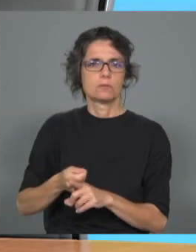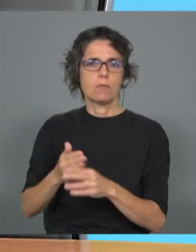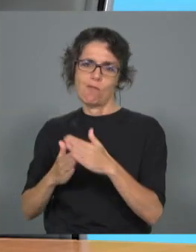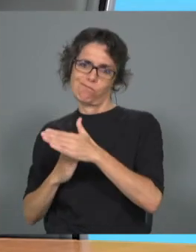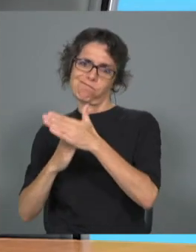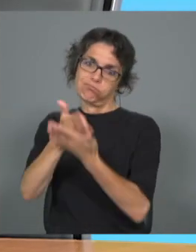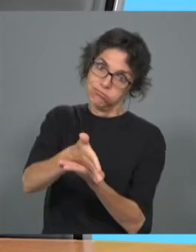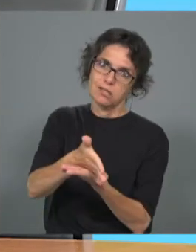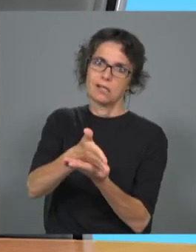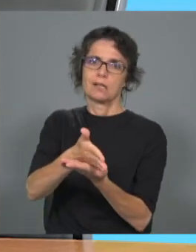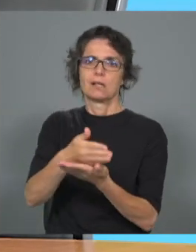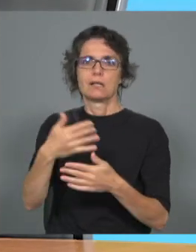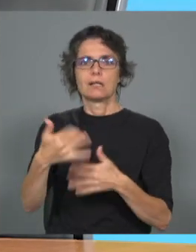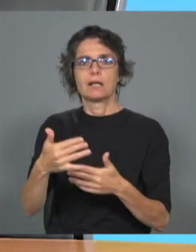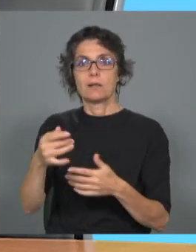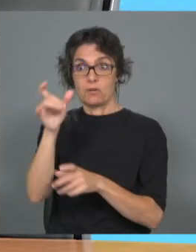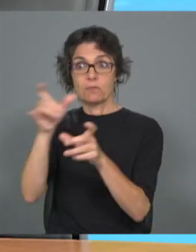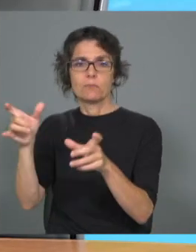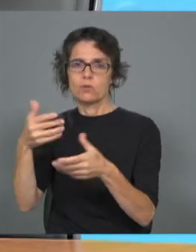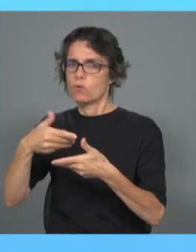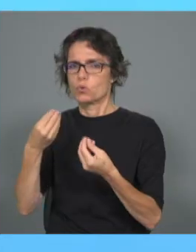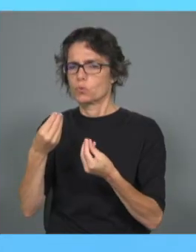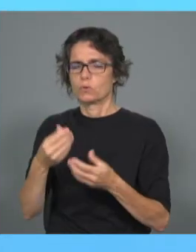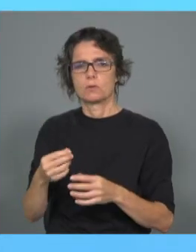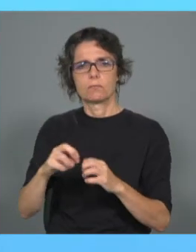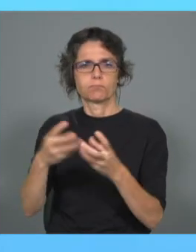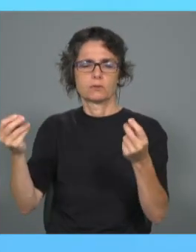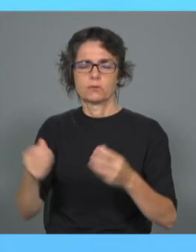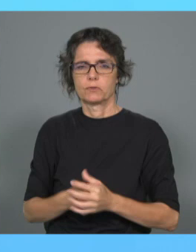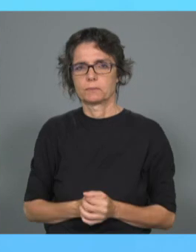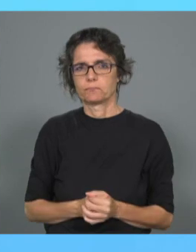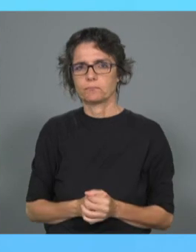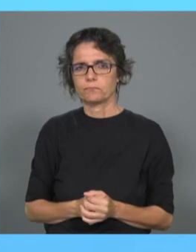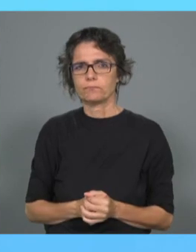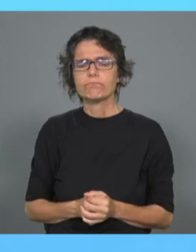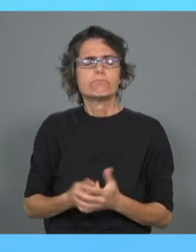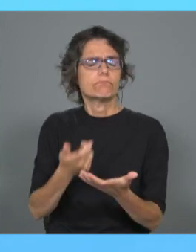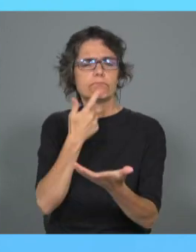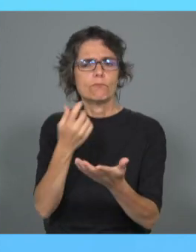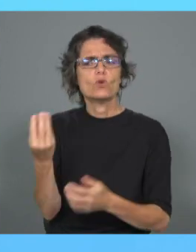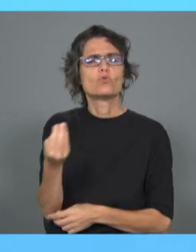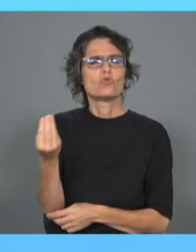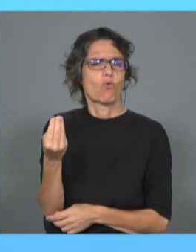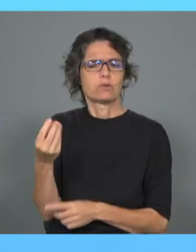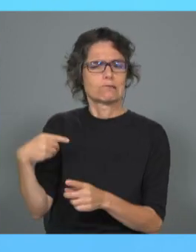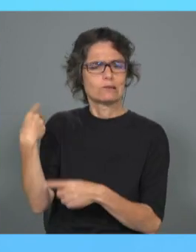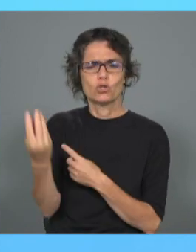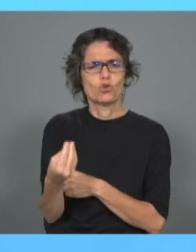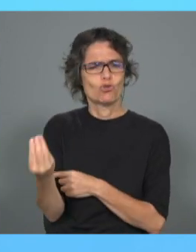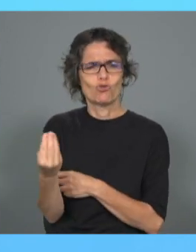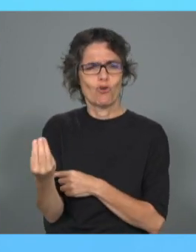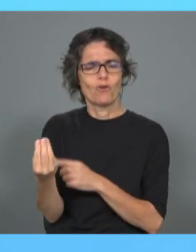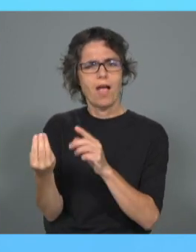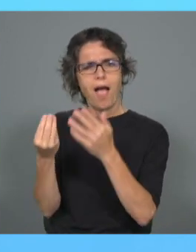ajudam-nos nessa tarefa. A nível das gerações mais jovens, há sinais de esperança